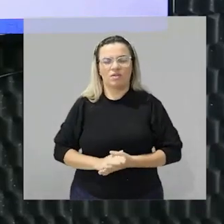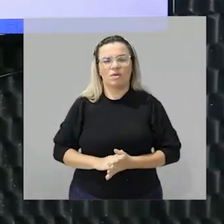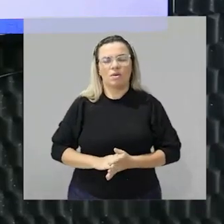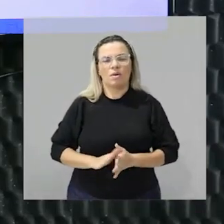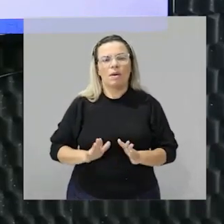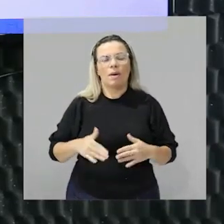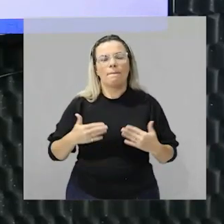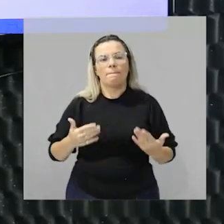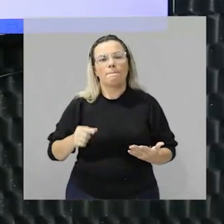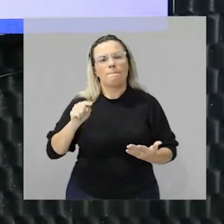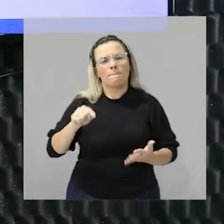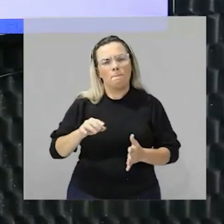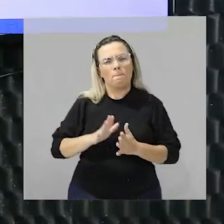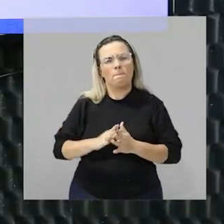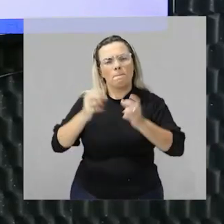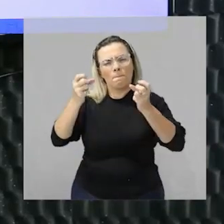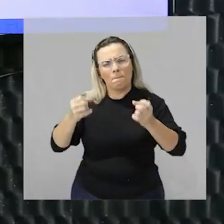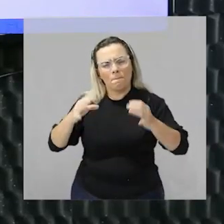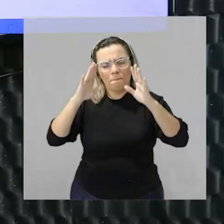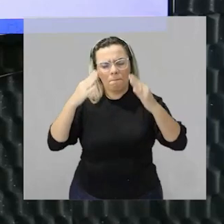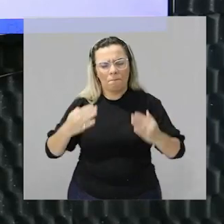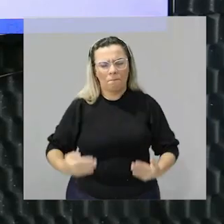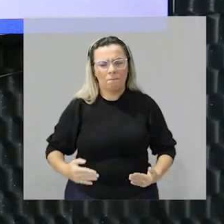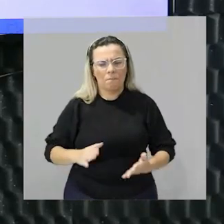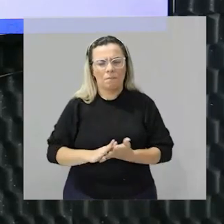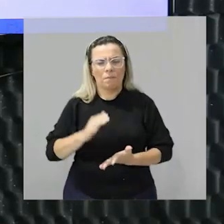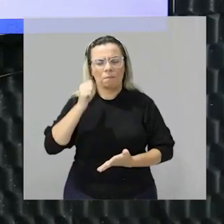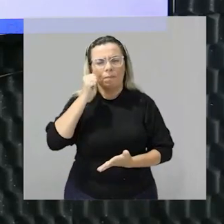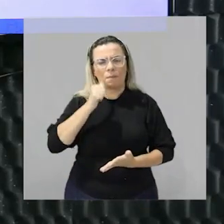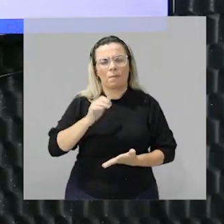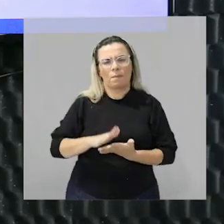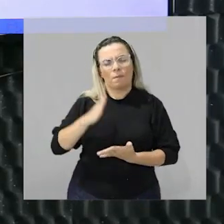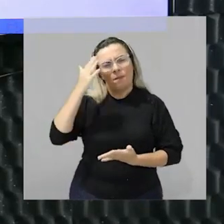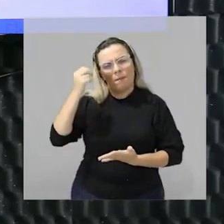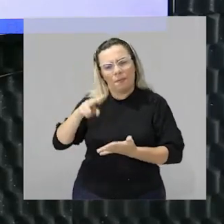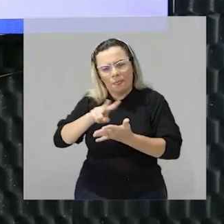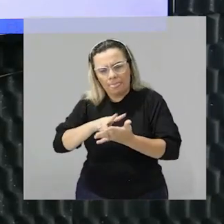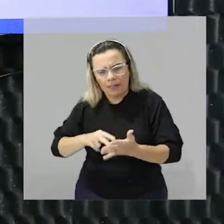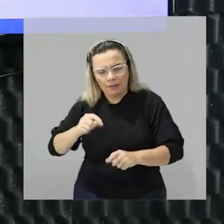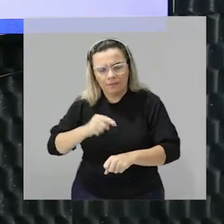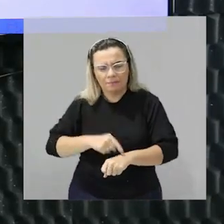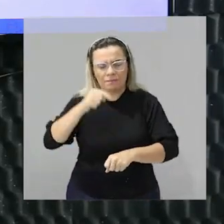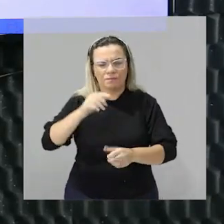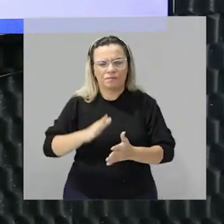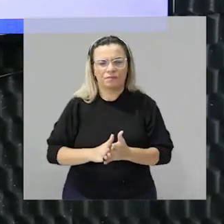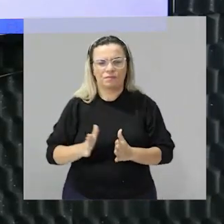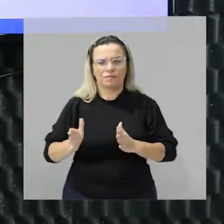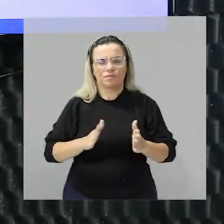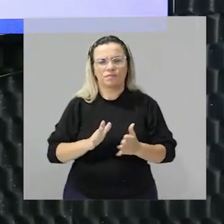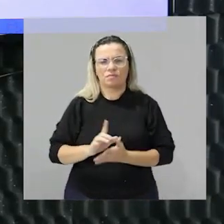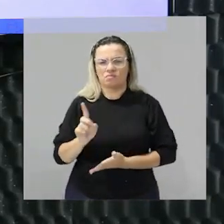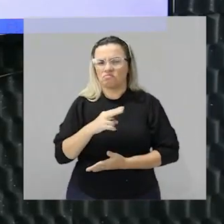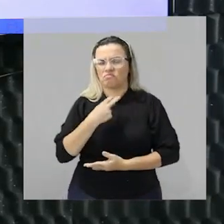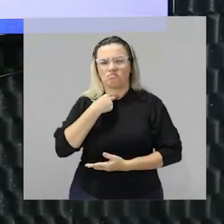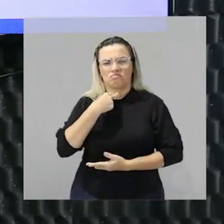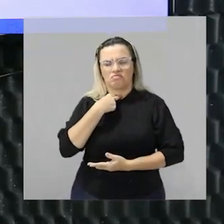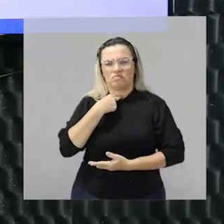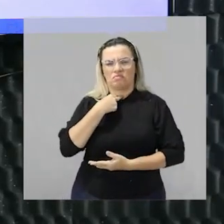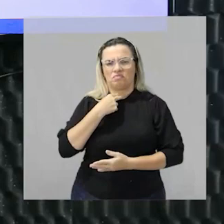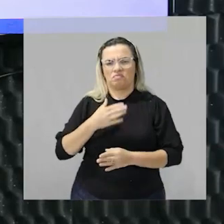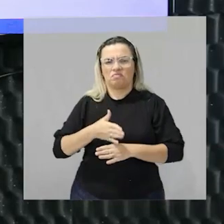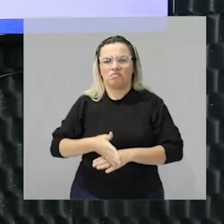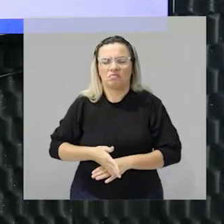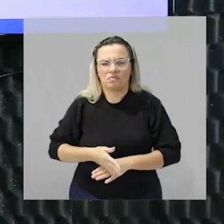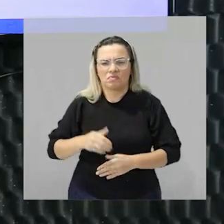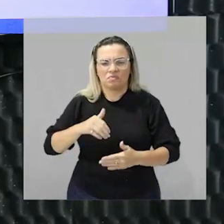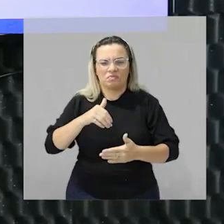Então, se você analisar mulheres e analfabetos, nesse momento, não poderiam participar do processo eleitoral